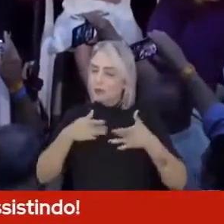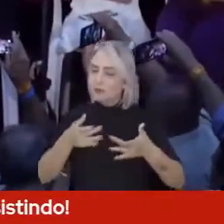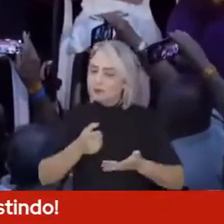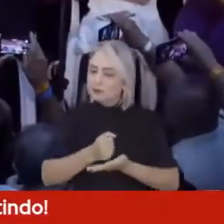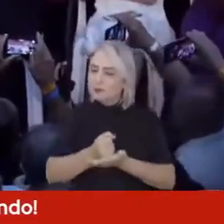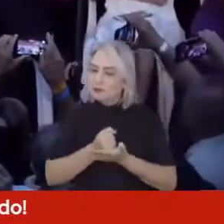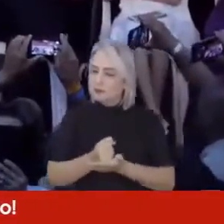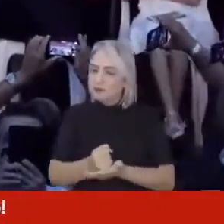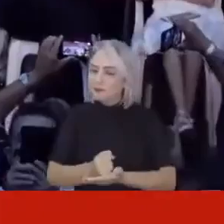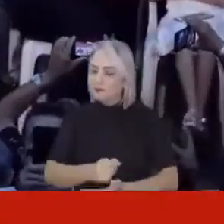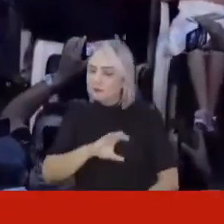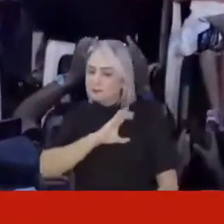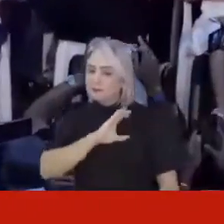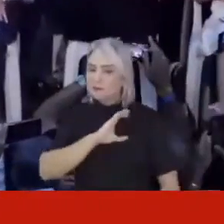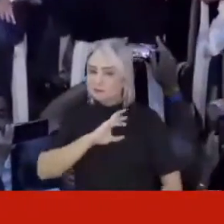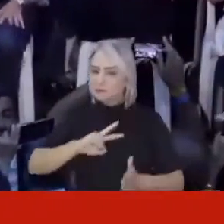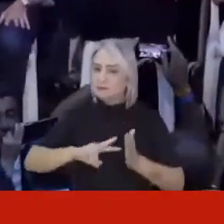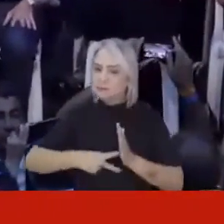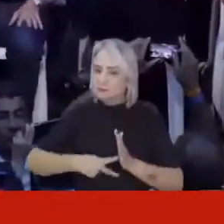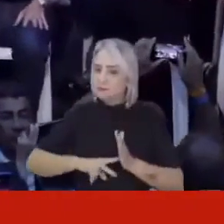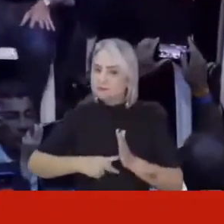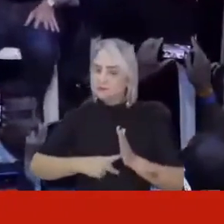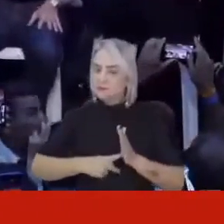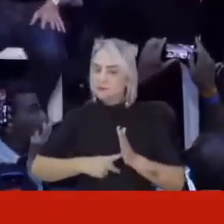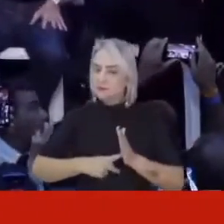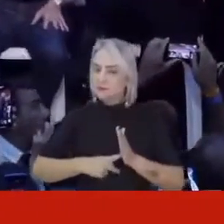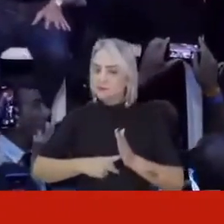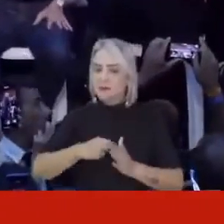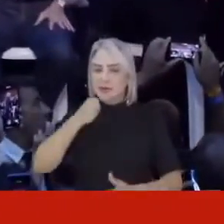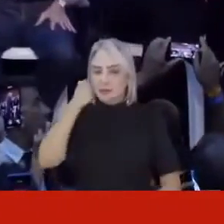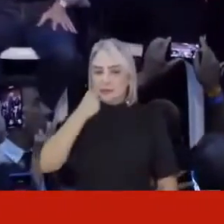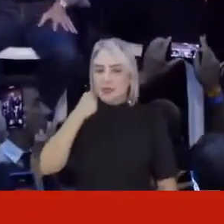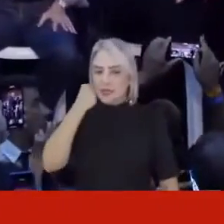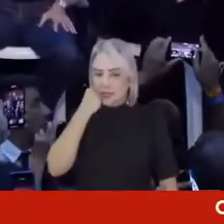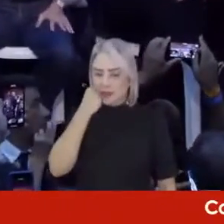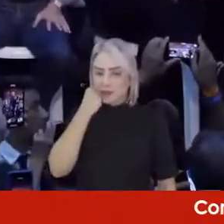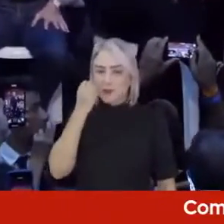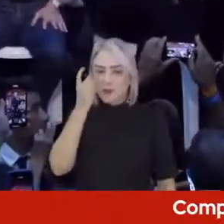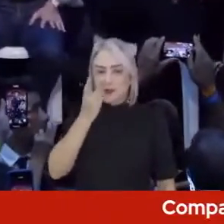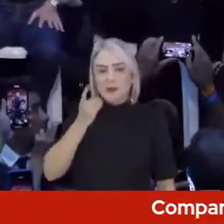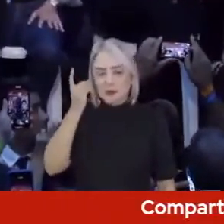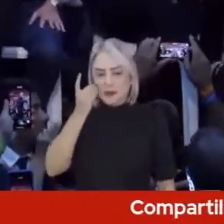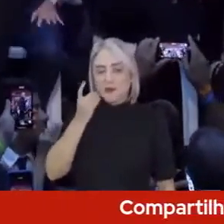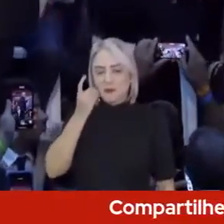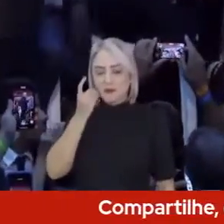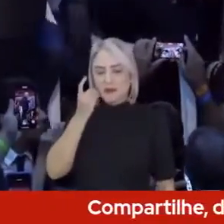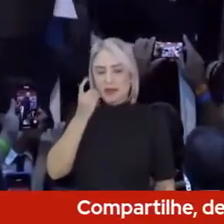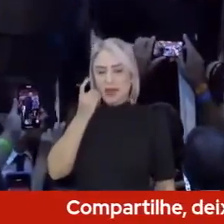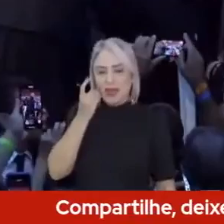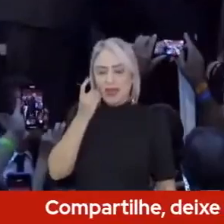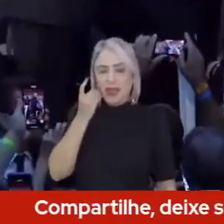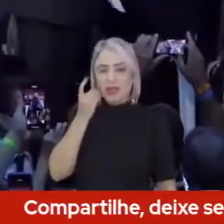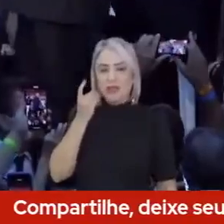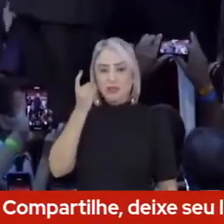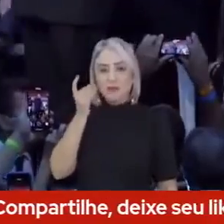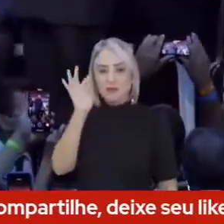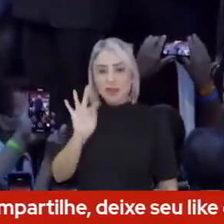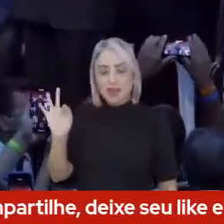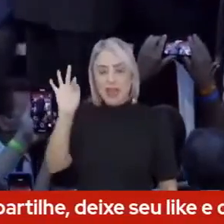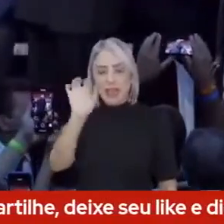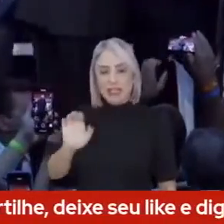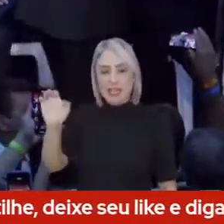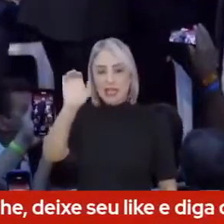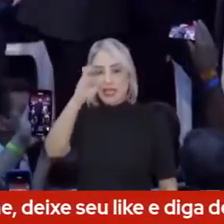companheiros sindicalistas, senadores, deputados federais, deputados estaduais, vereadores,